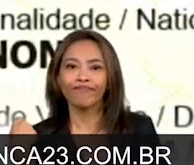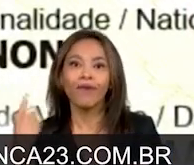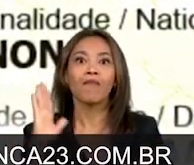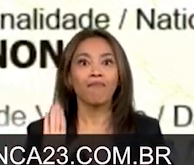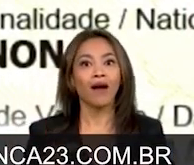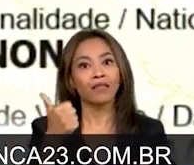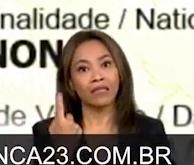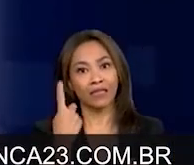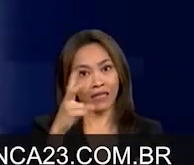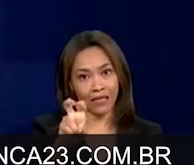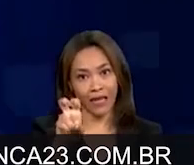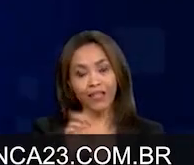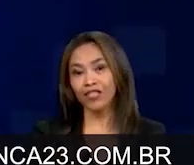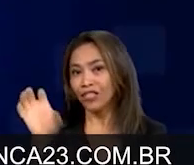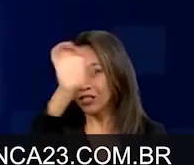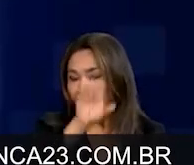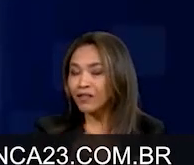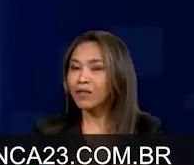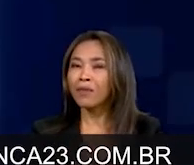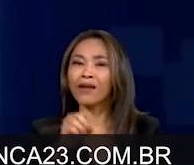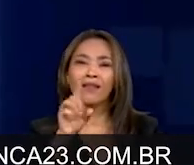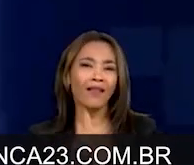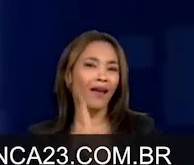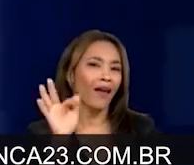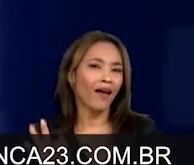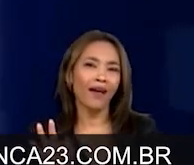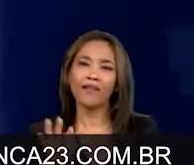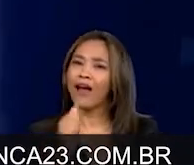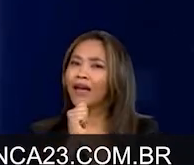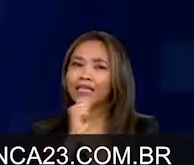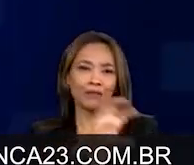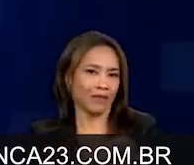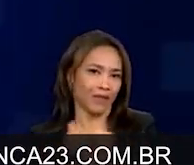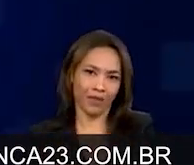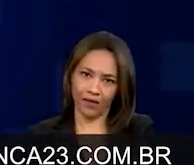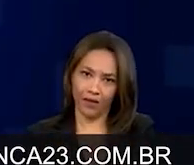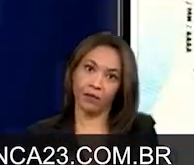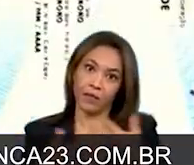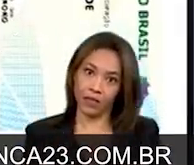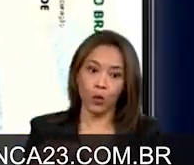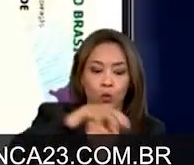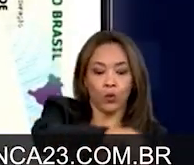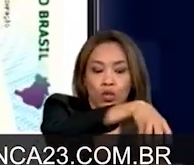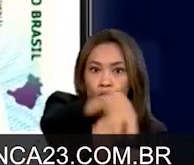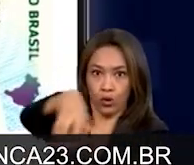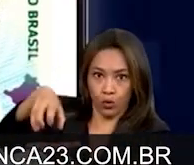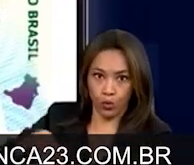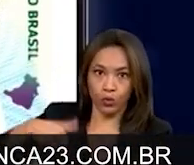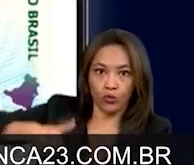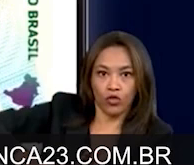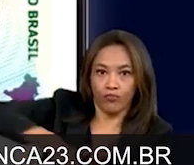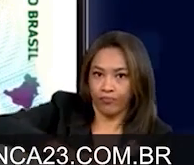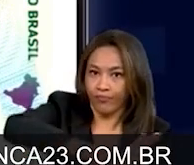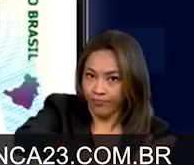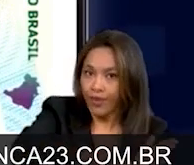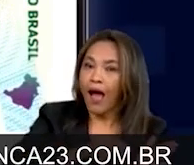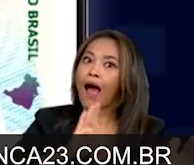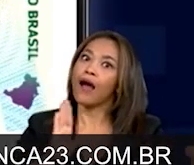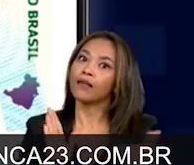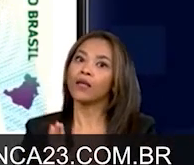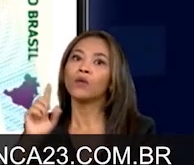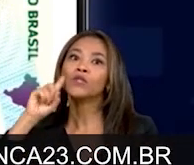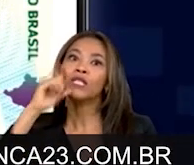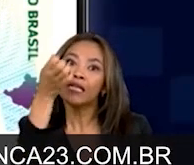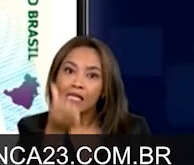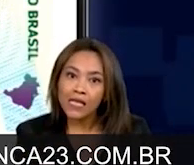17 estados e o Distrito Federal ainda não se adaptaram. Agora, os institutos de identificação estaduais terão até o dia 6